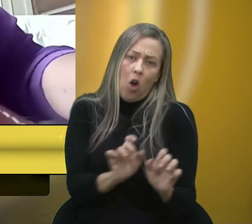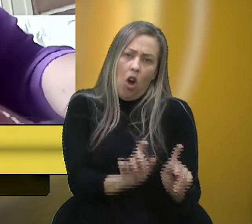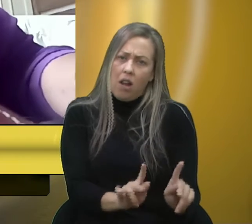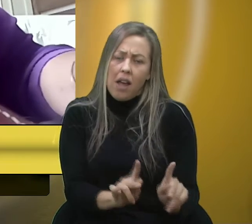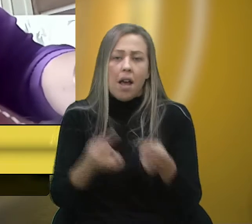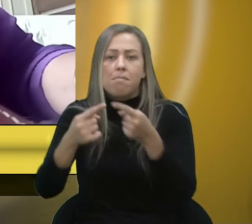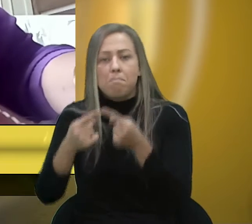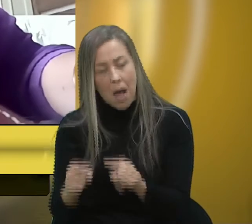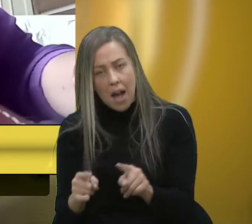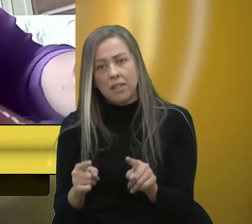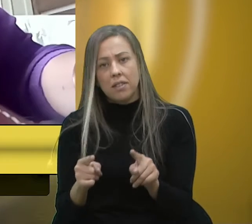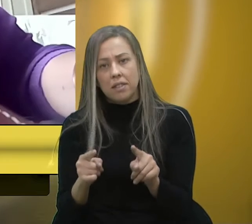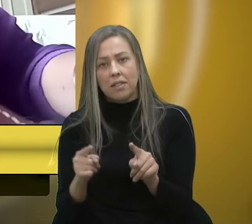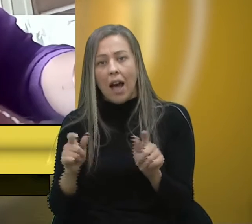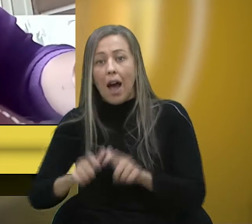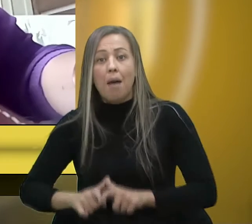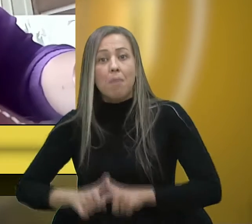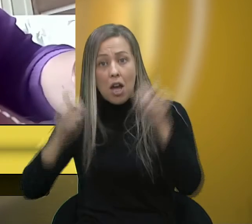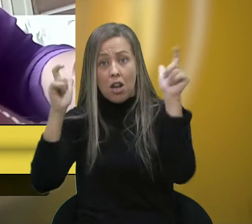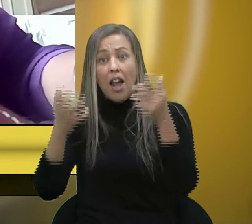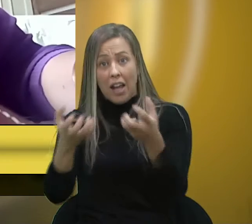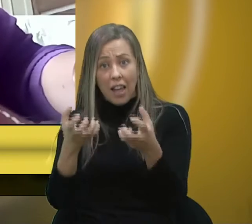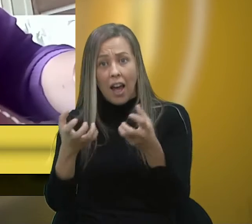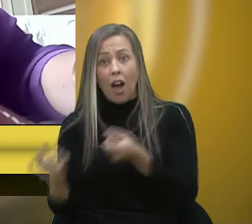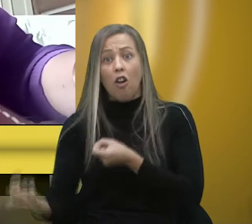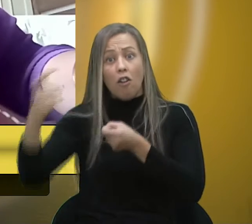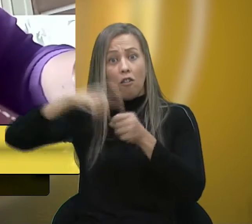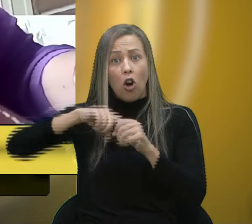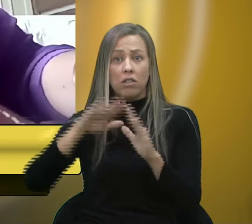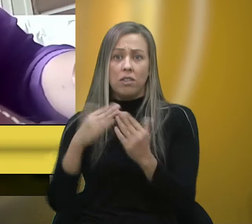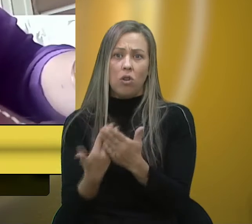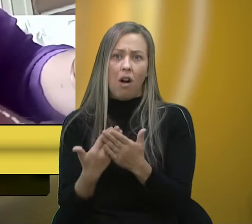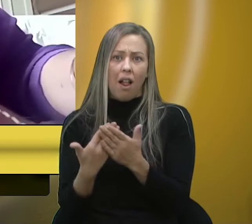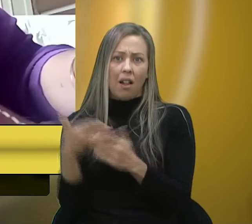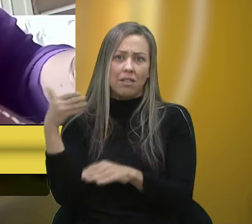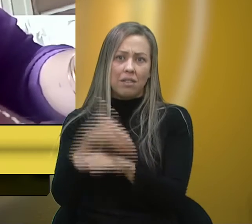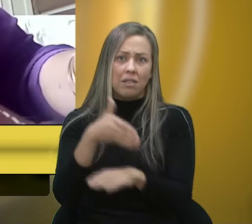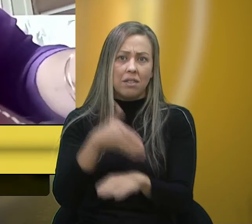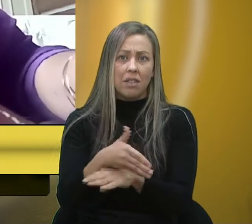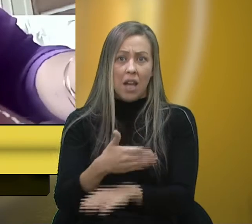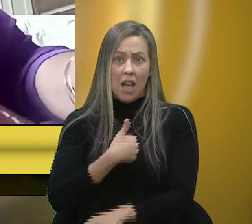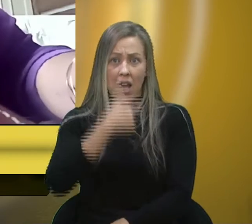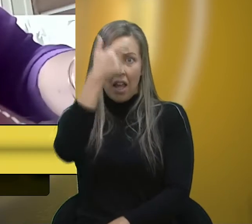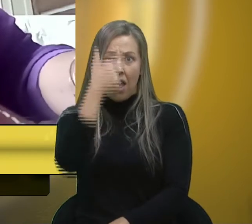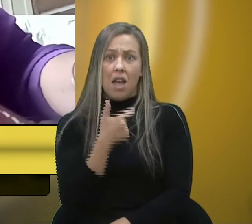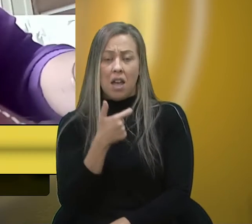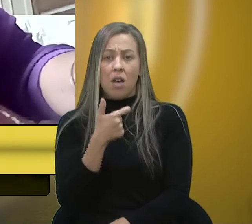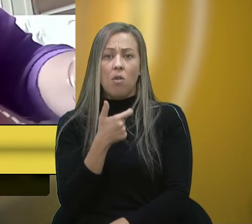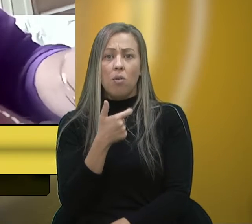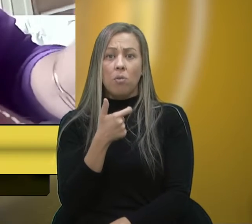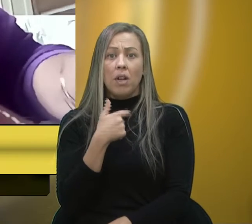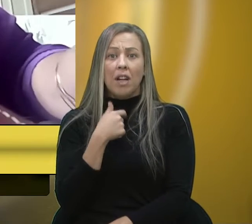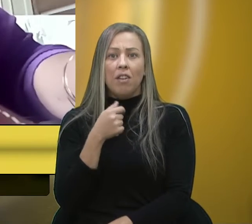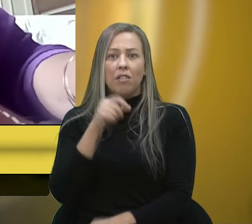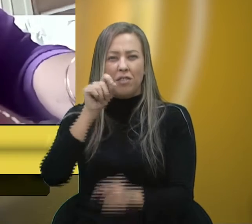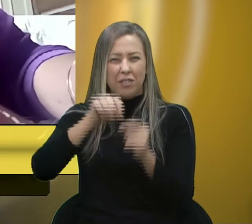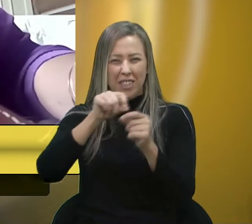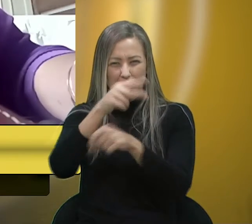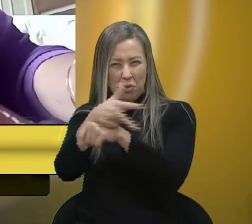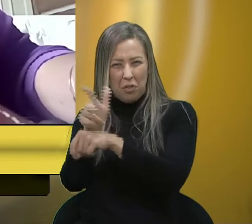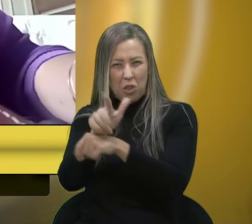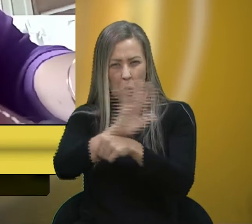Mas a maioria quer que os filhos retornem às aulas. Eu fiz esses dias, gravei um vídeo, e aí eu